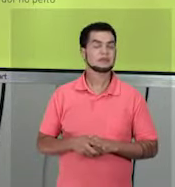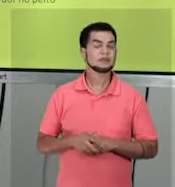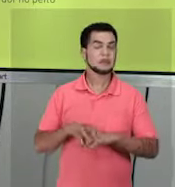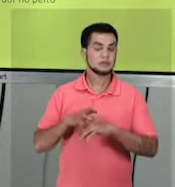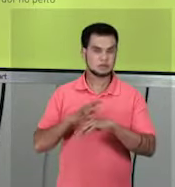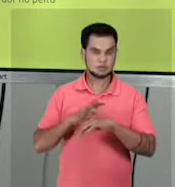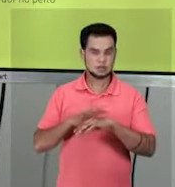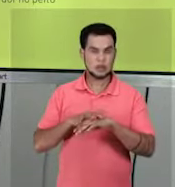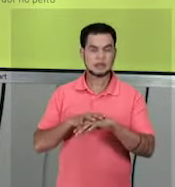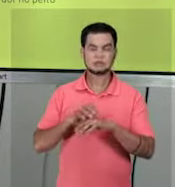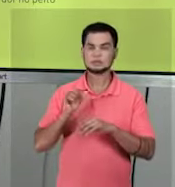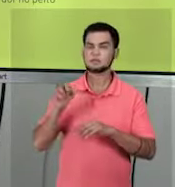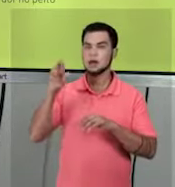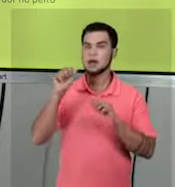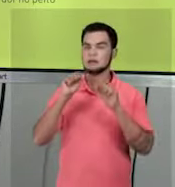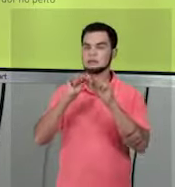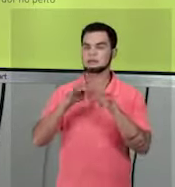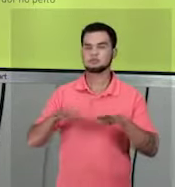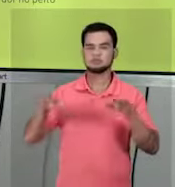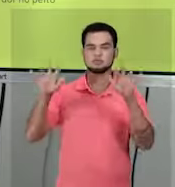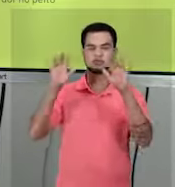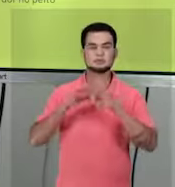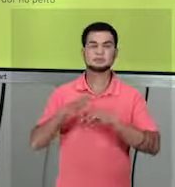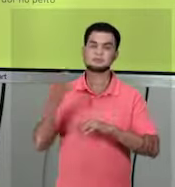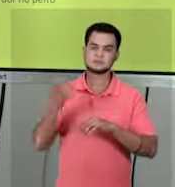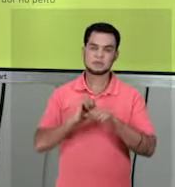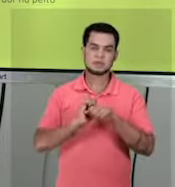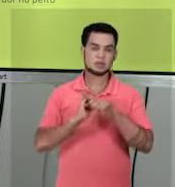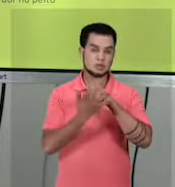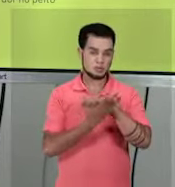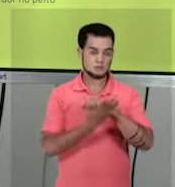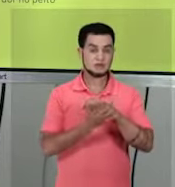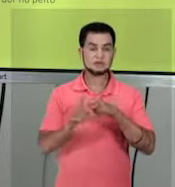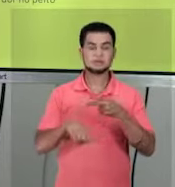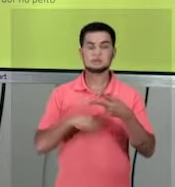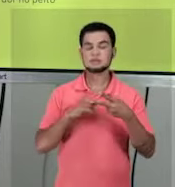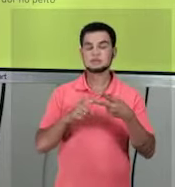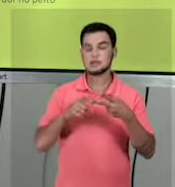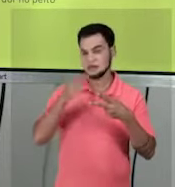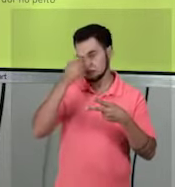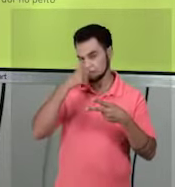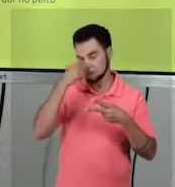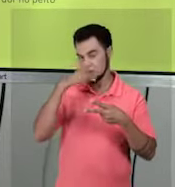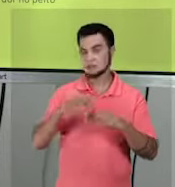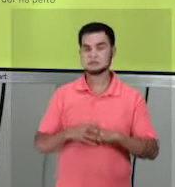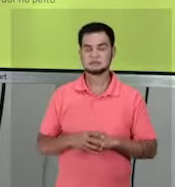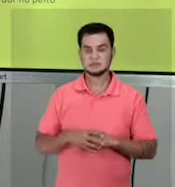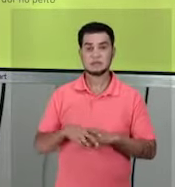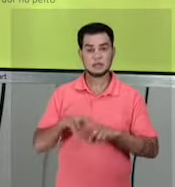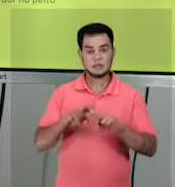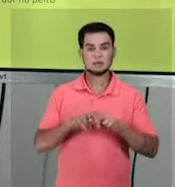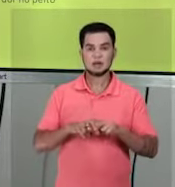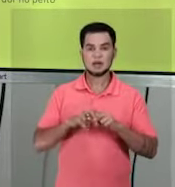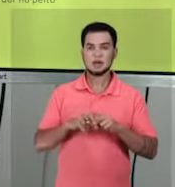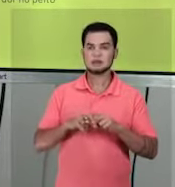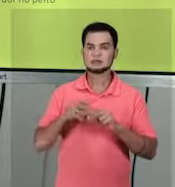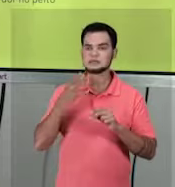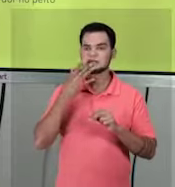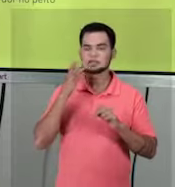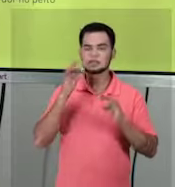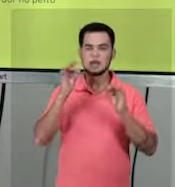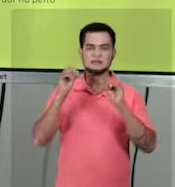veiculação atmosférica. Então eu trouxe aqui a Covid e a influenza. Ambas são transmitidas através de gotículas de saliva